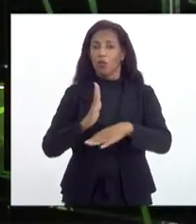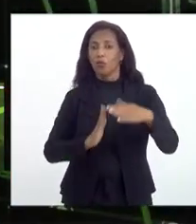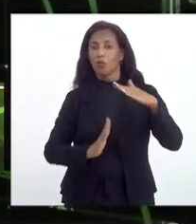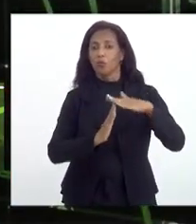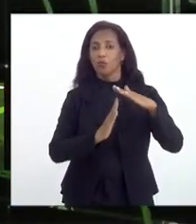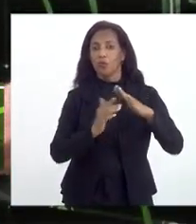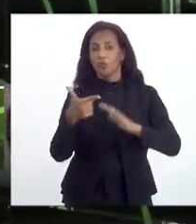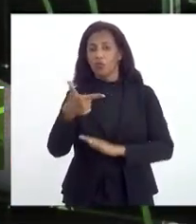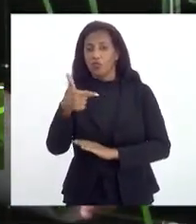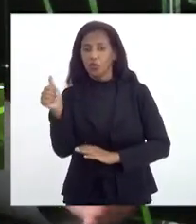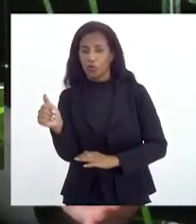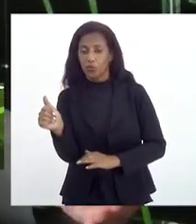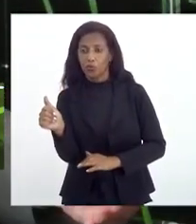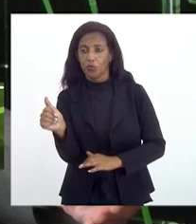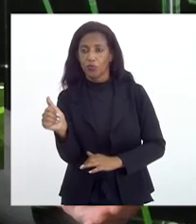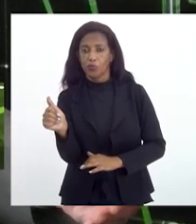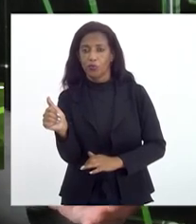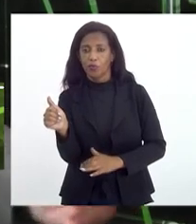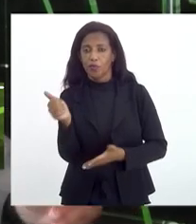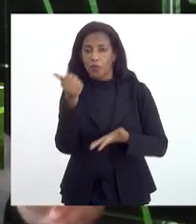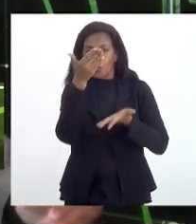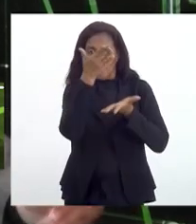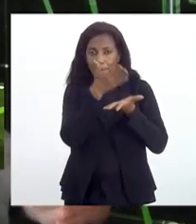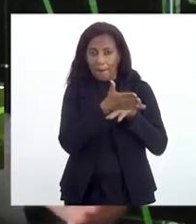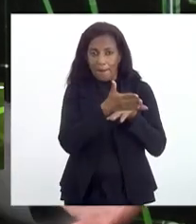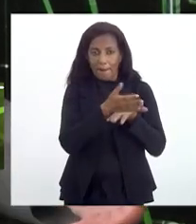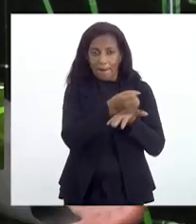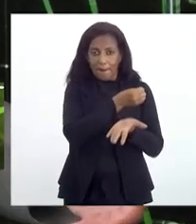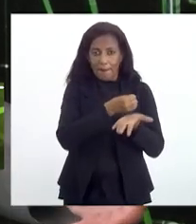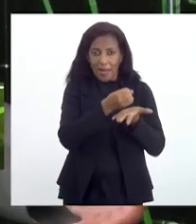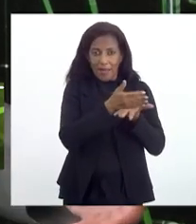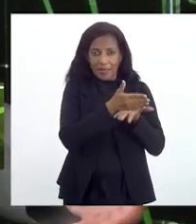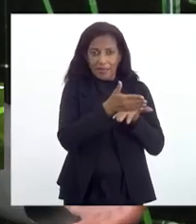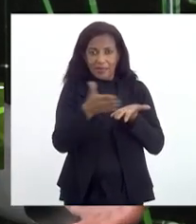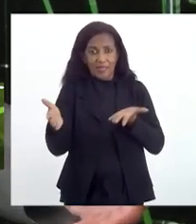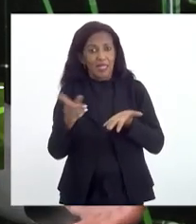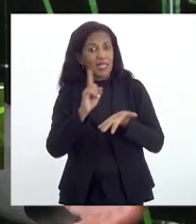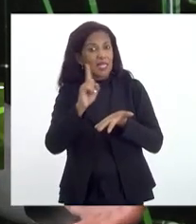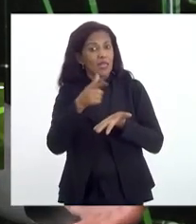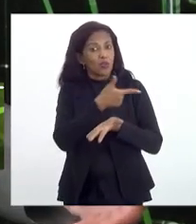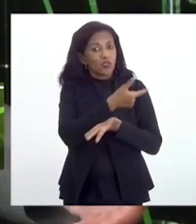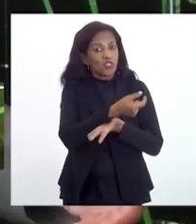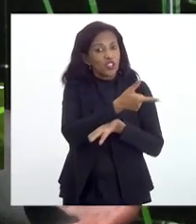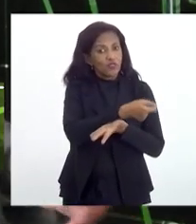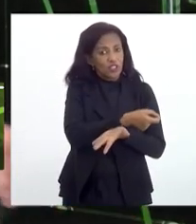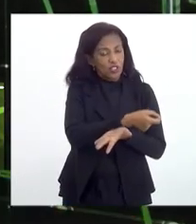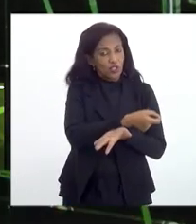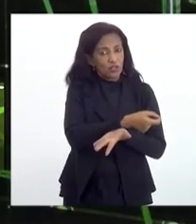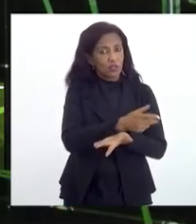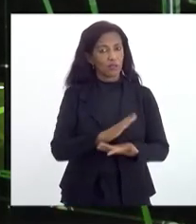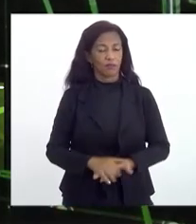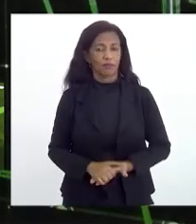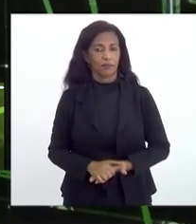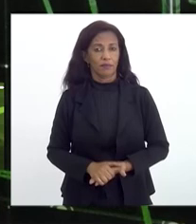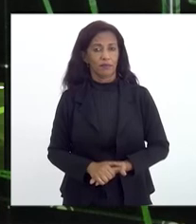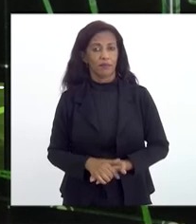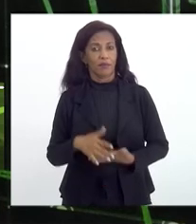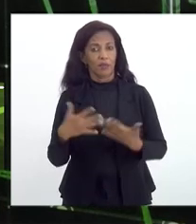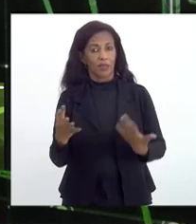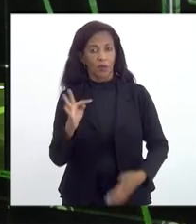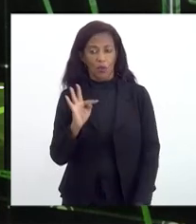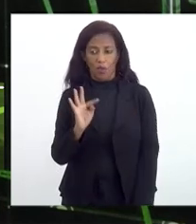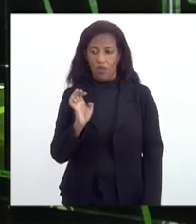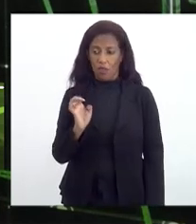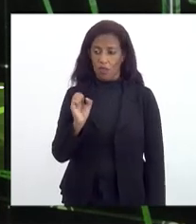gasto em 21, eu tenho que partir da base de 21 e não mais de 2020. Então, o Tesouro Nacional,